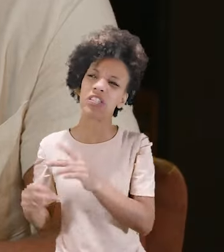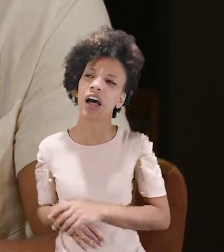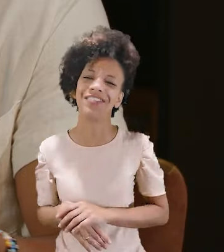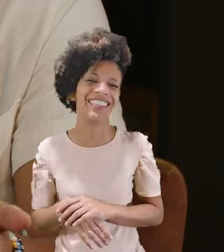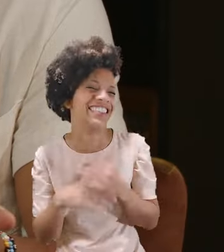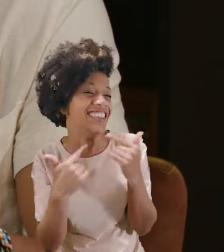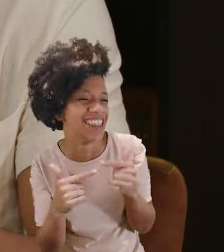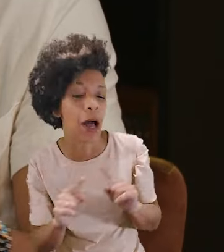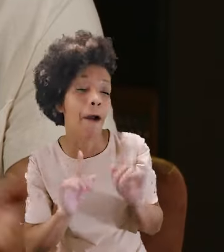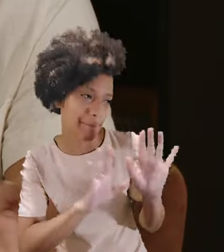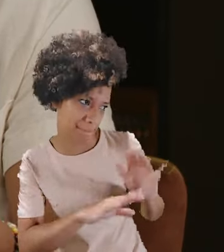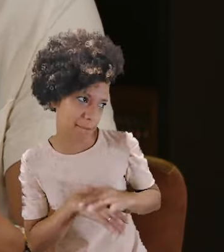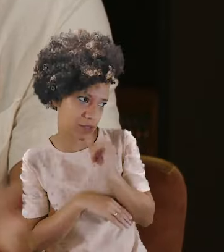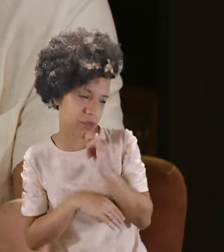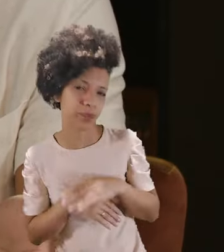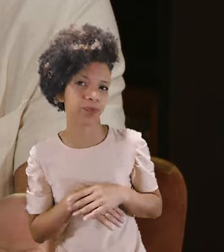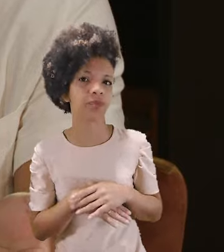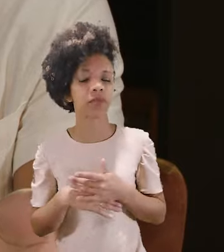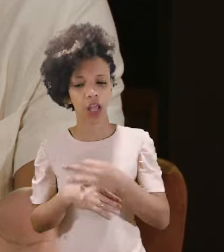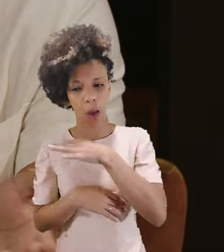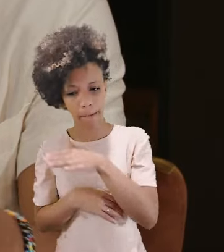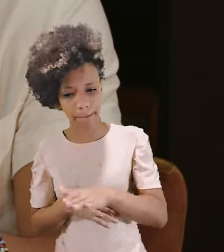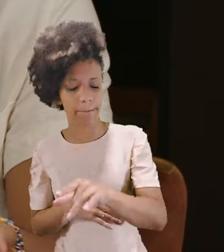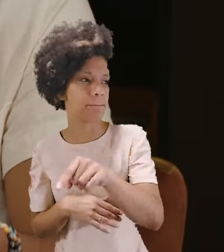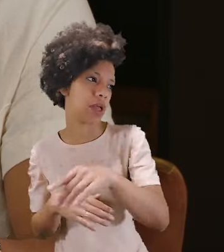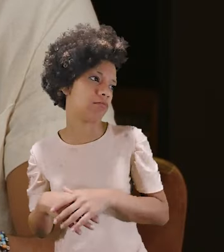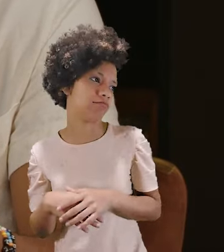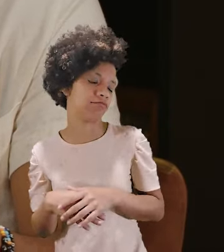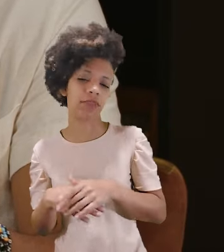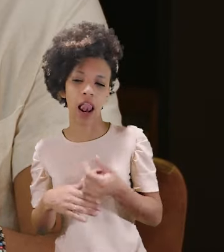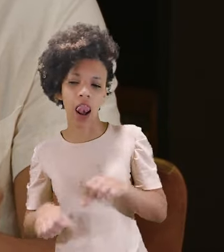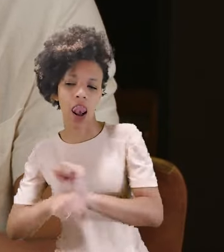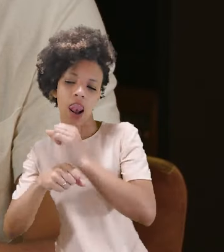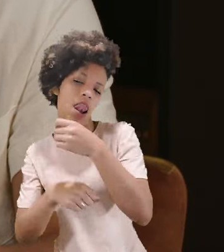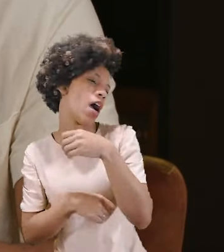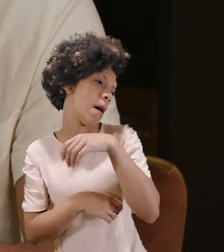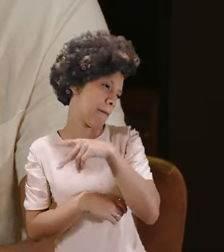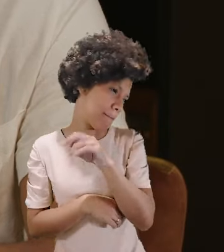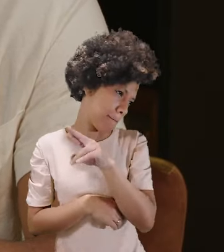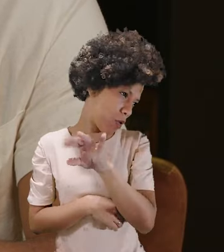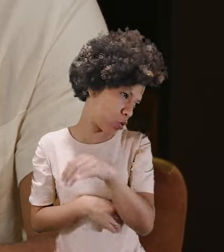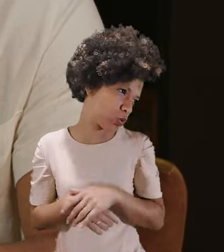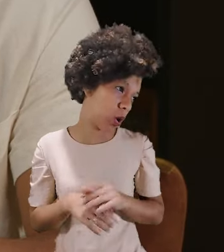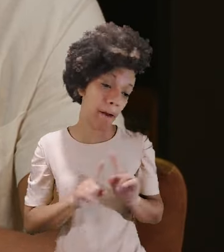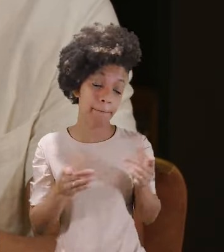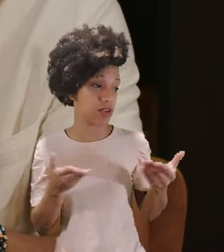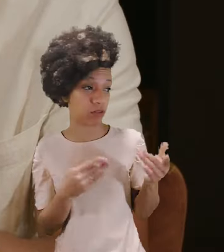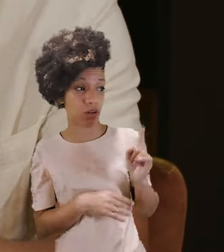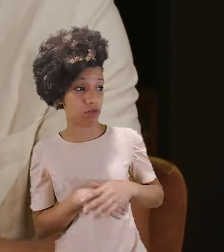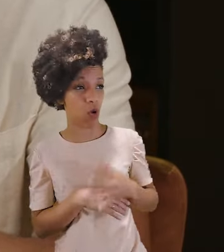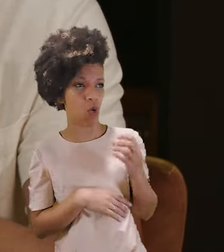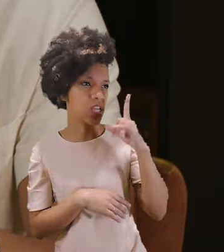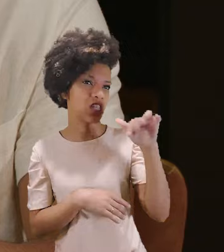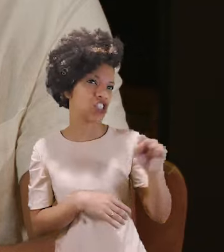não na verdade assim antigamente podia de transportes na condenam e agora a gente faz uma 40 no hotel que